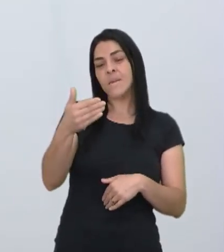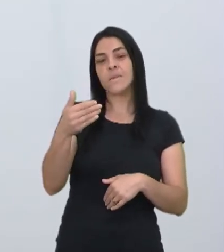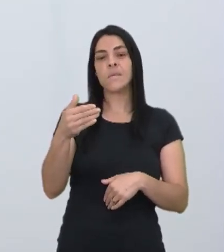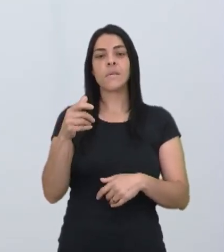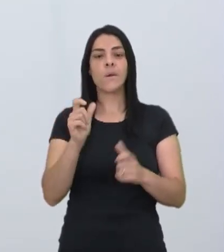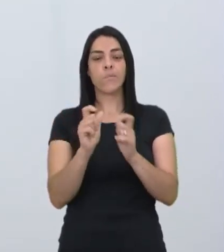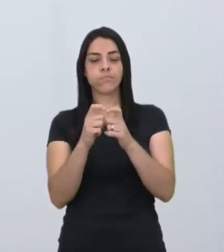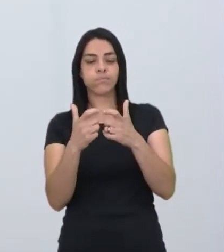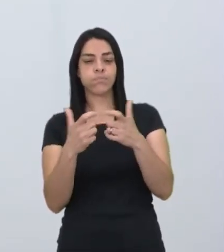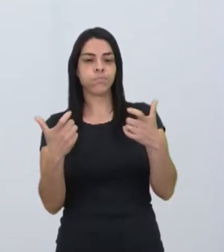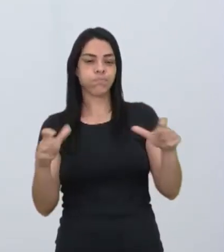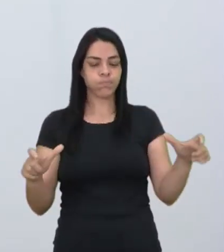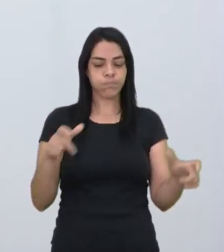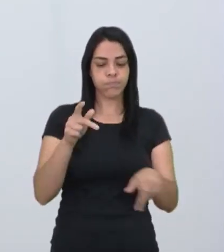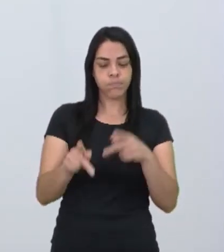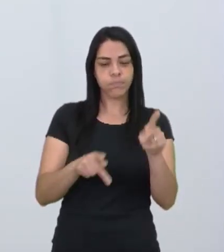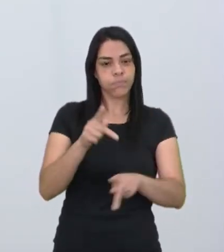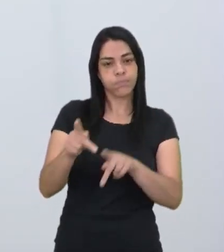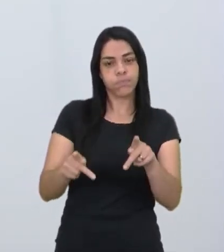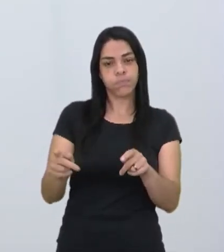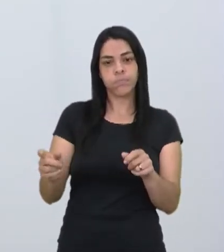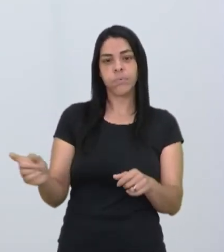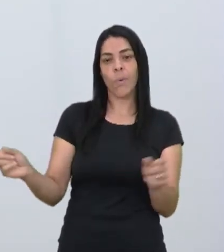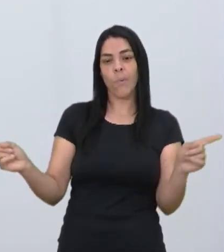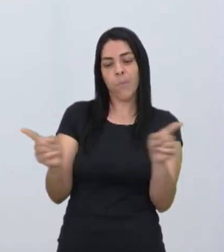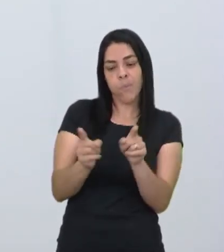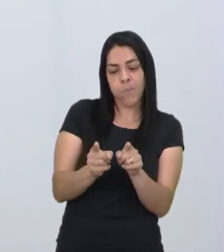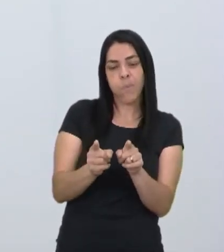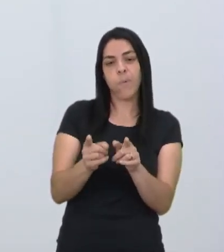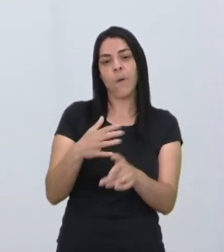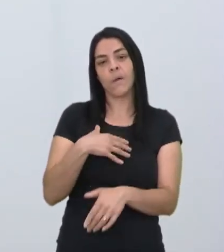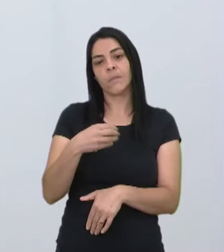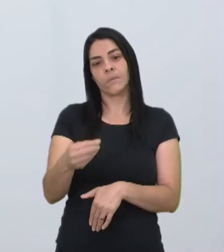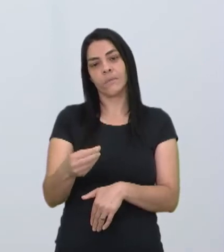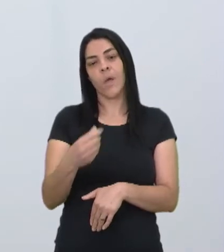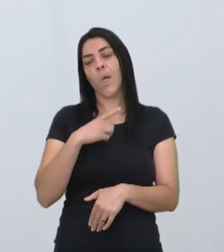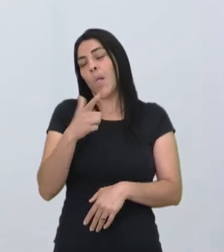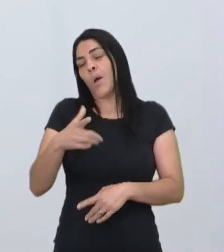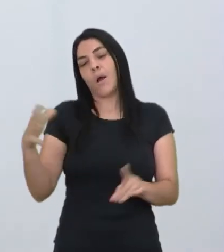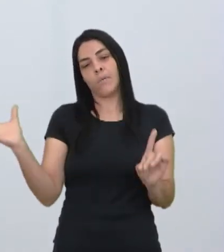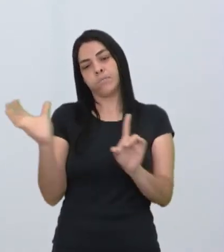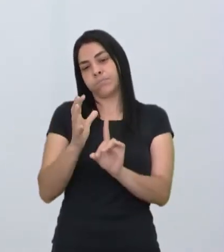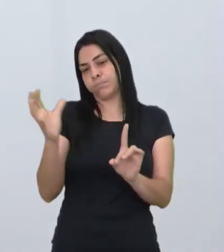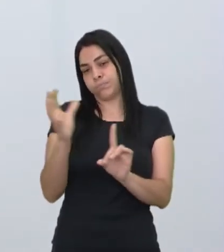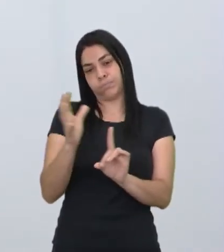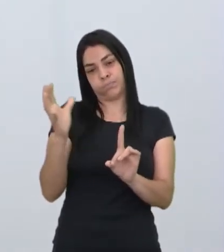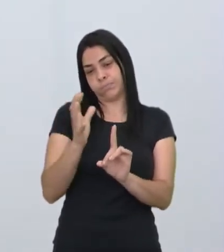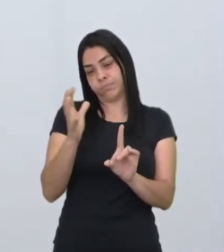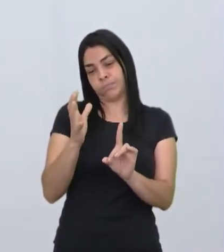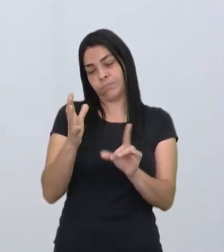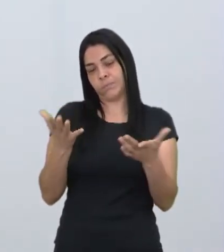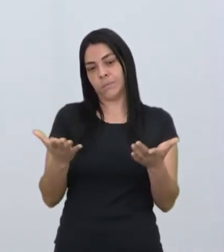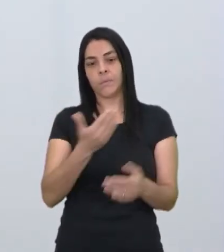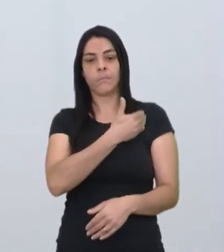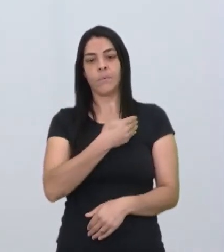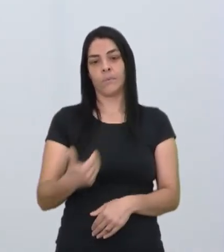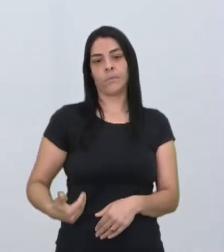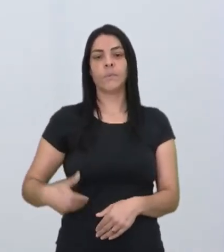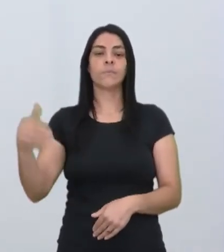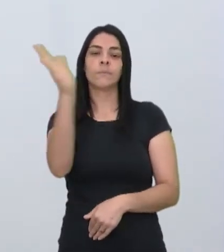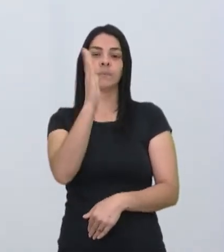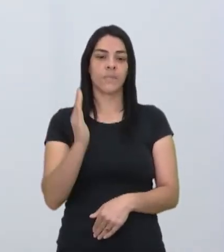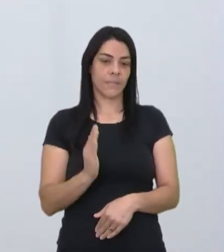menos filhos, ou seja, não há nenhum tipo de influência, né, na questão demográfica pelo governo